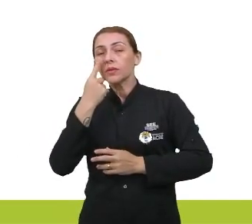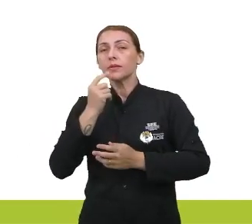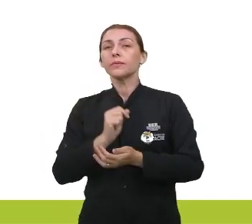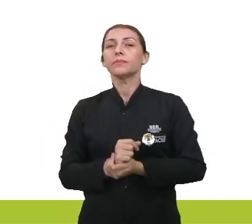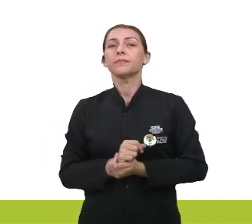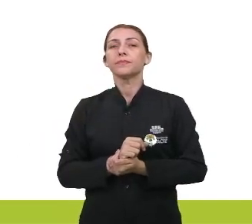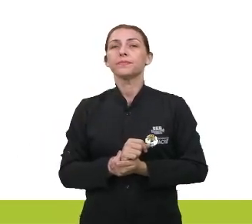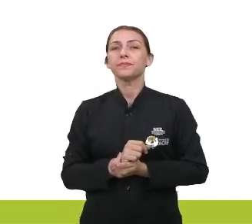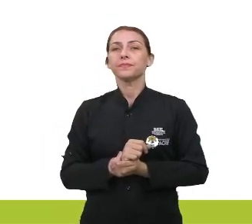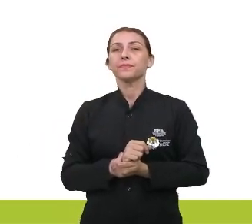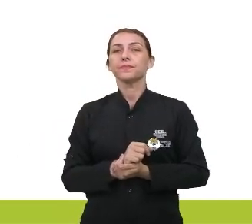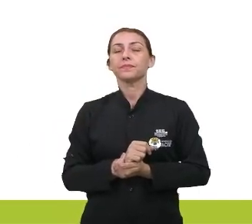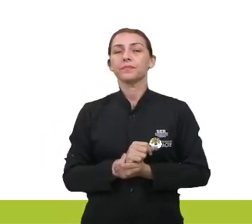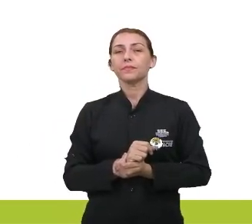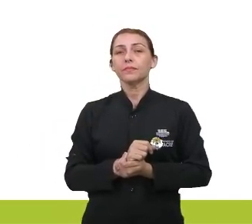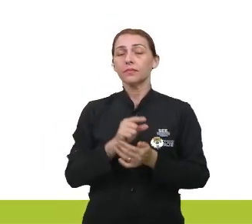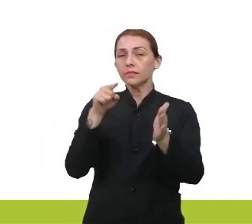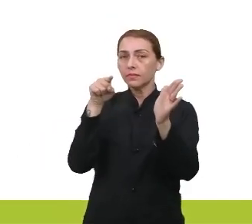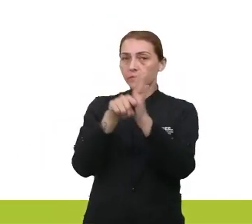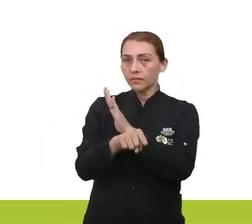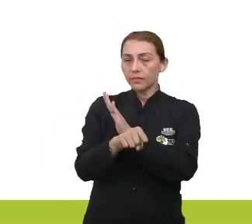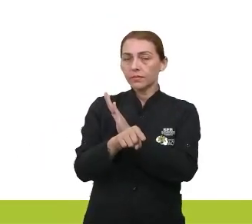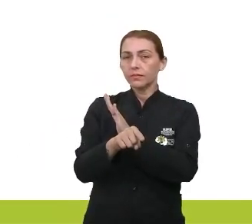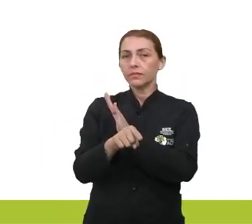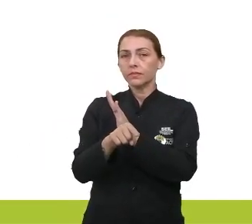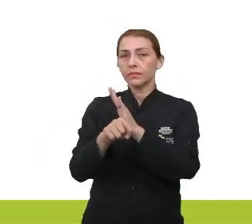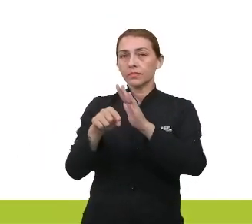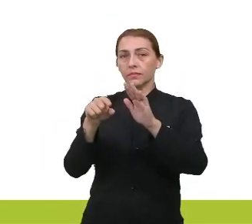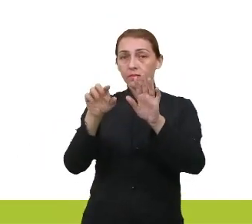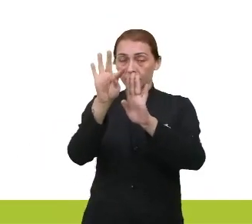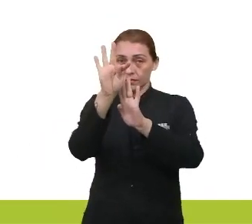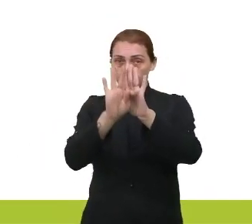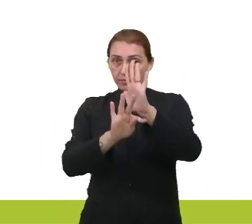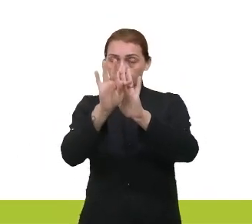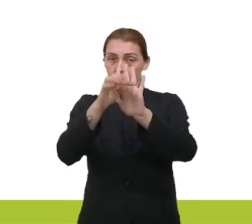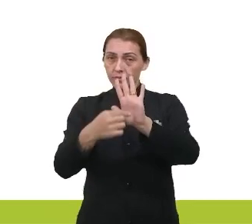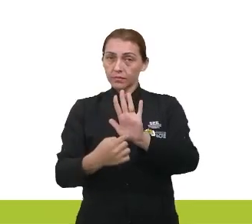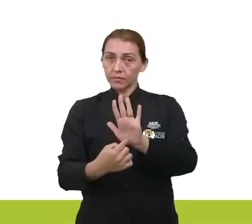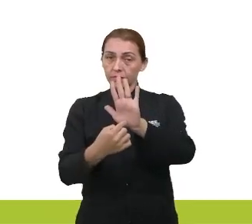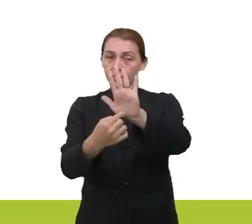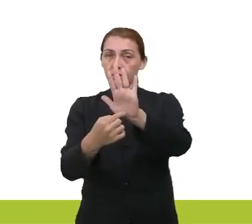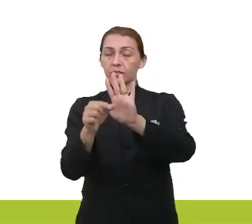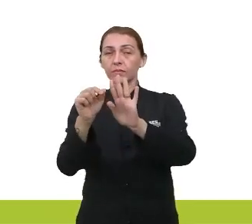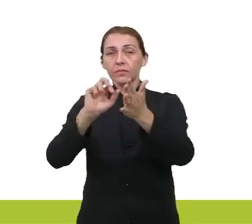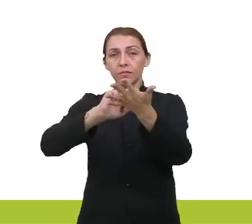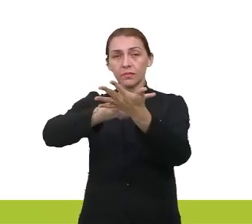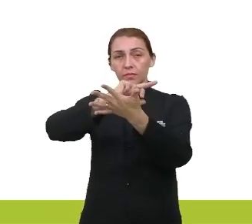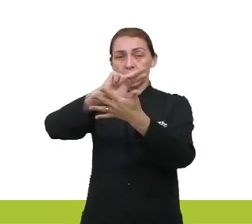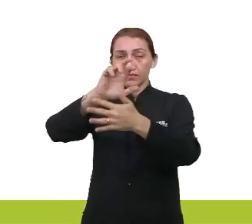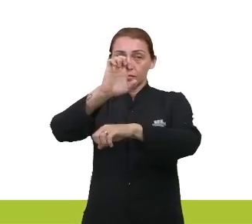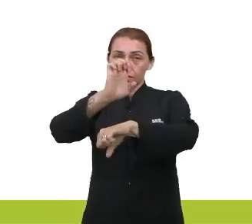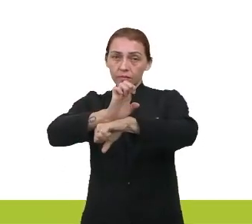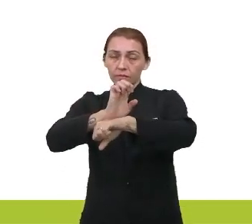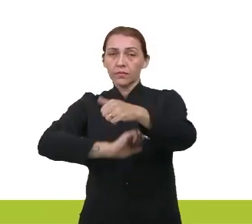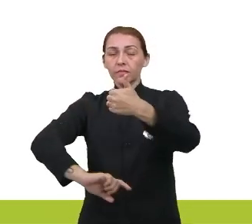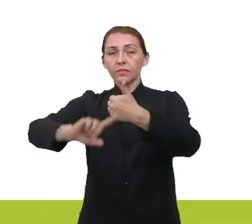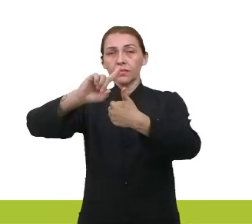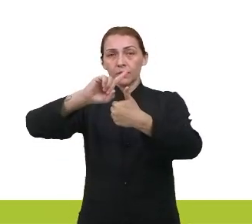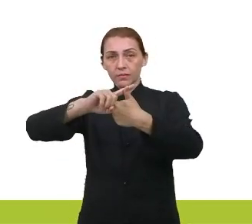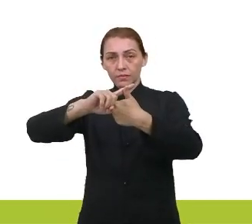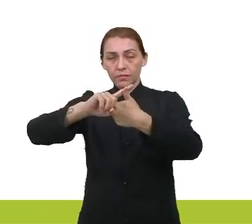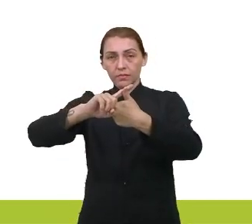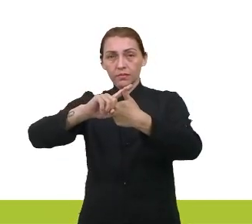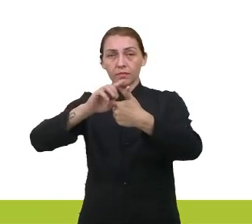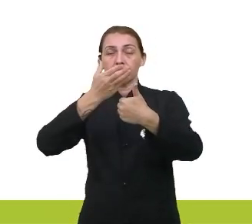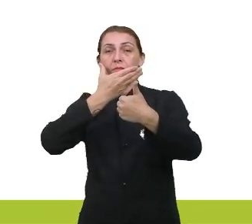interessante. A questão, logo aqui em cima no texto, ela mostra vários estados. Olha só, meu